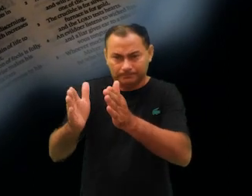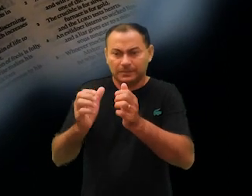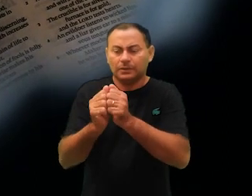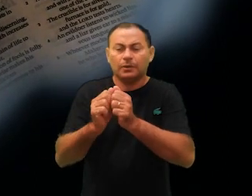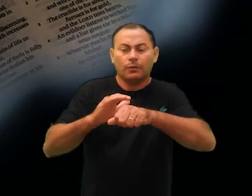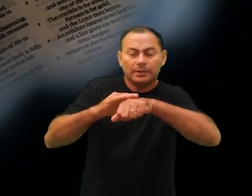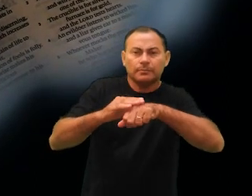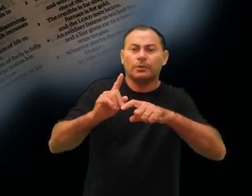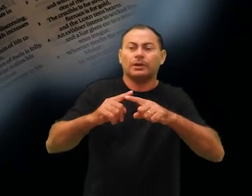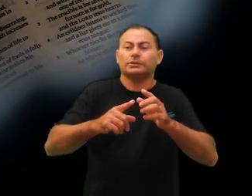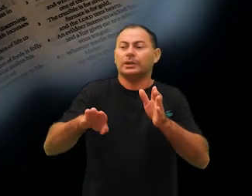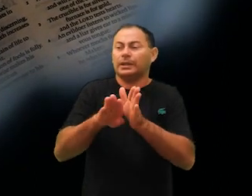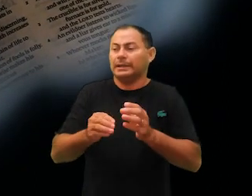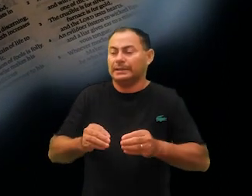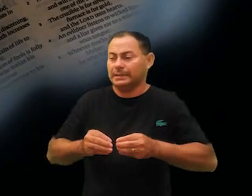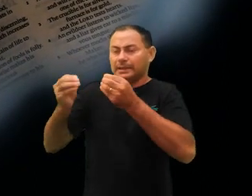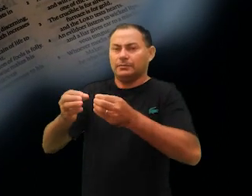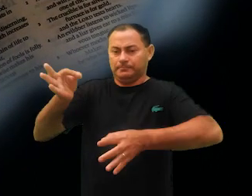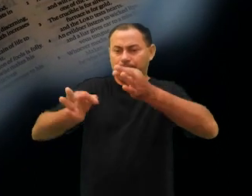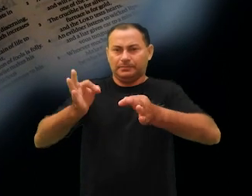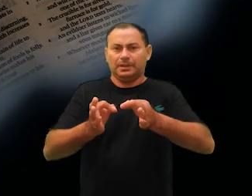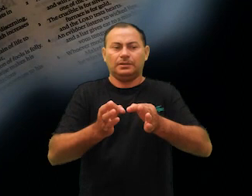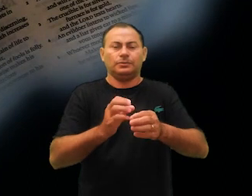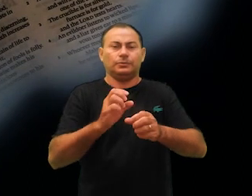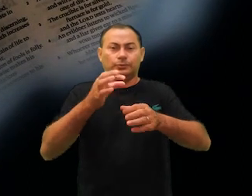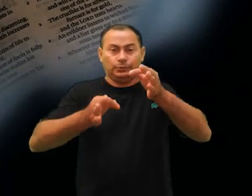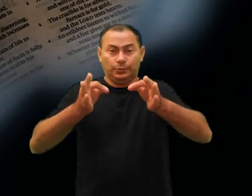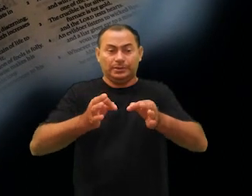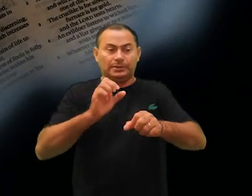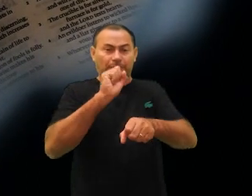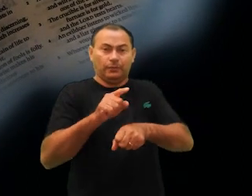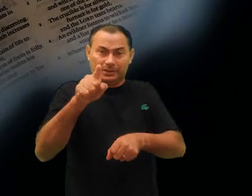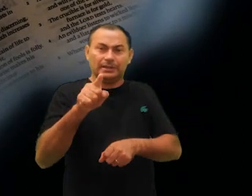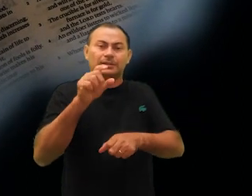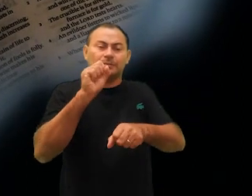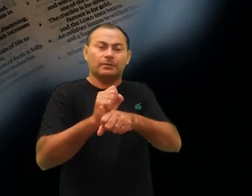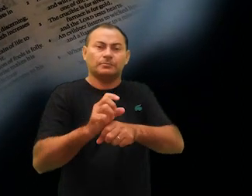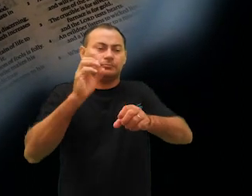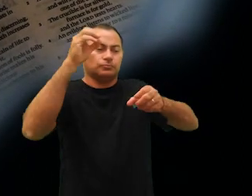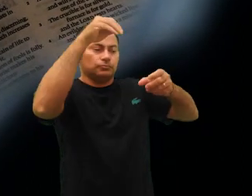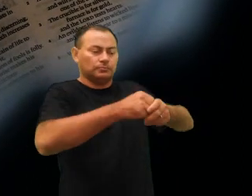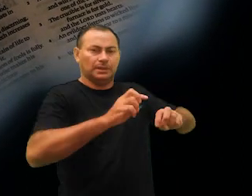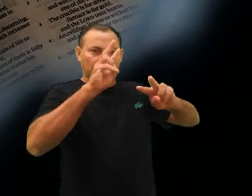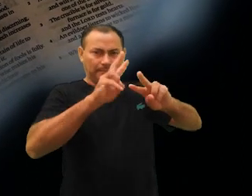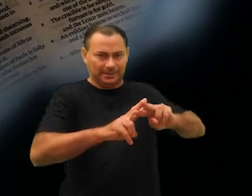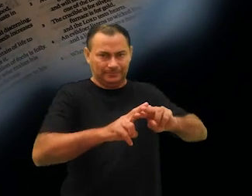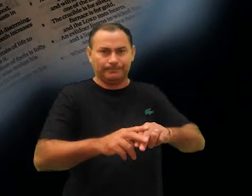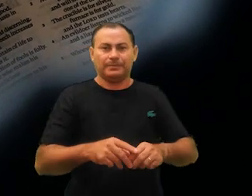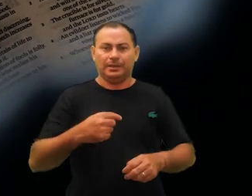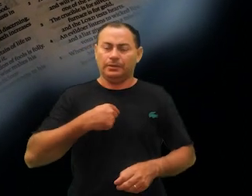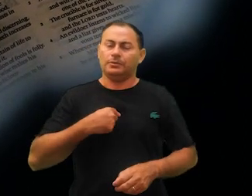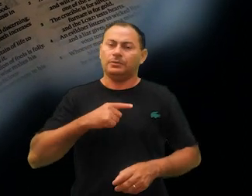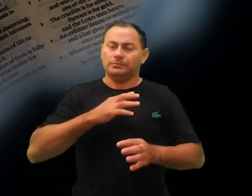caso contrário ele poderá entregá-lo ao juiz e o juiz ao guarda, e você poderá ser jogado na prisão. Eu lhe garanto